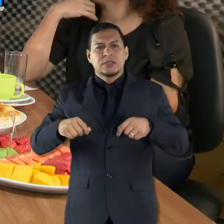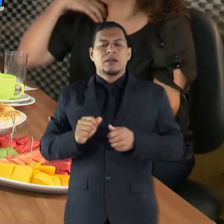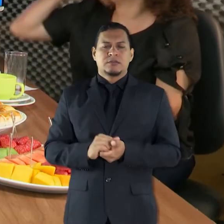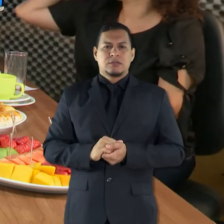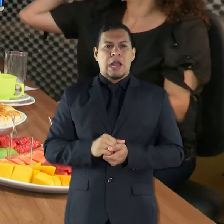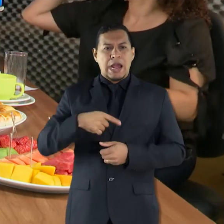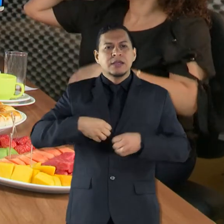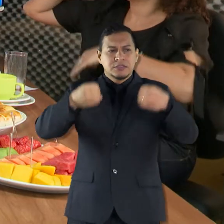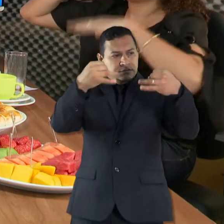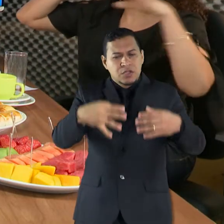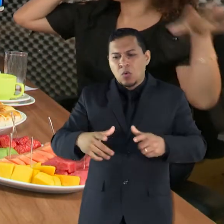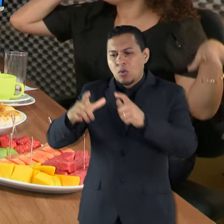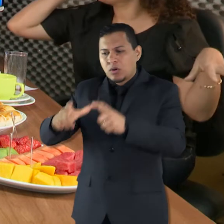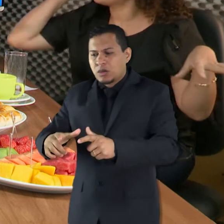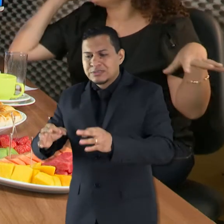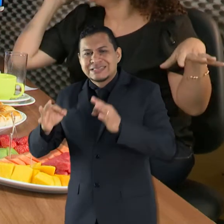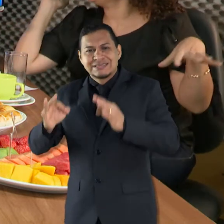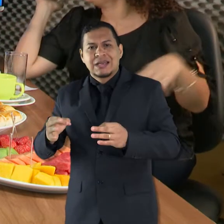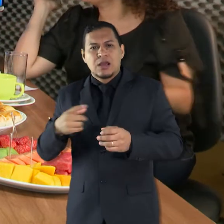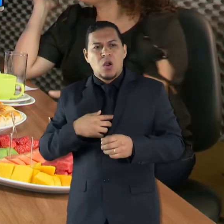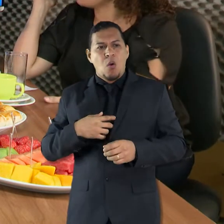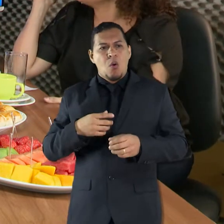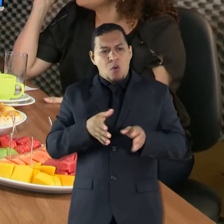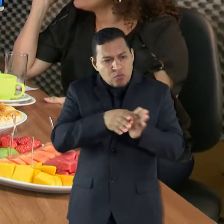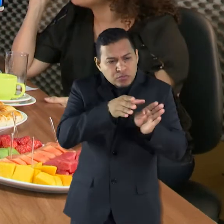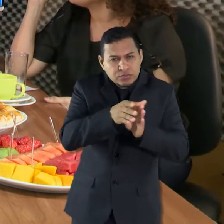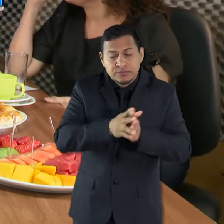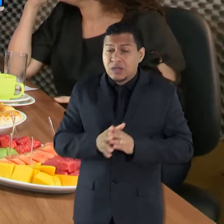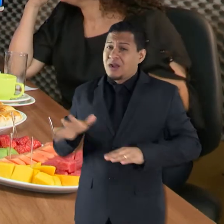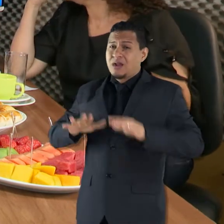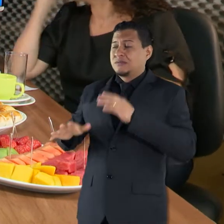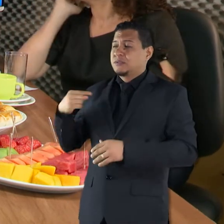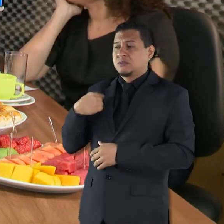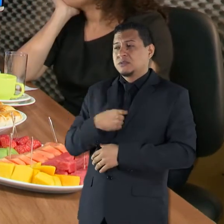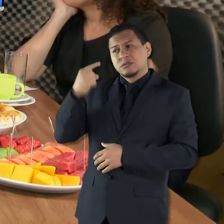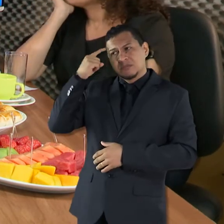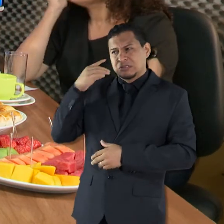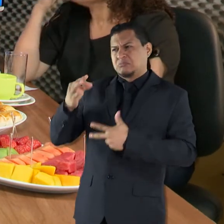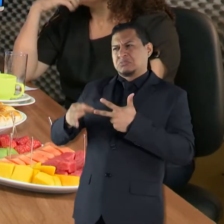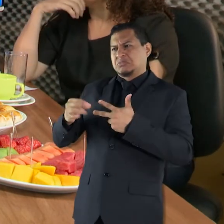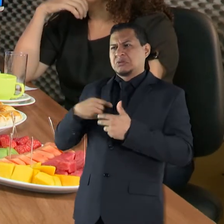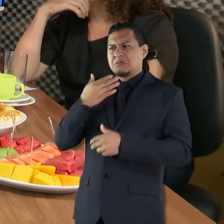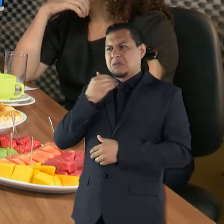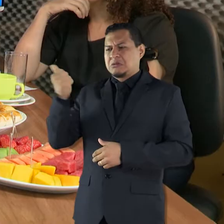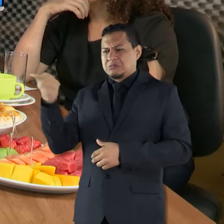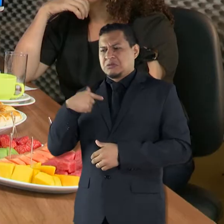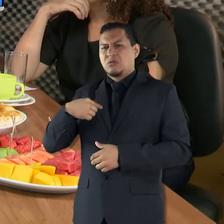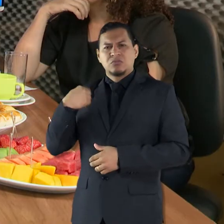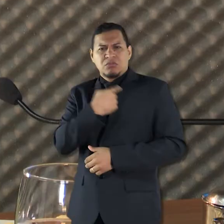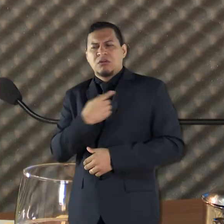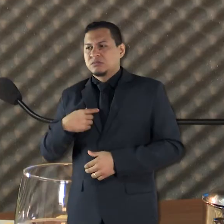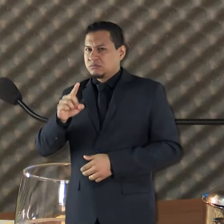na defensoria, fala qual é o local correto para ir, né? Orienta. Muitas vezes a gente pensa, não, os tribunais são melhores